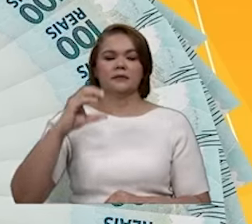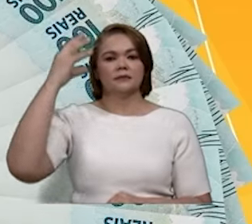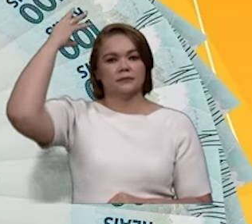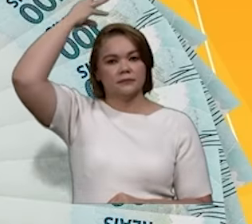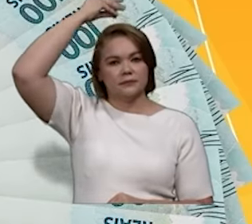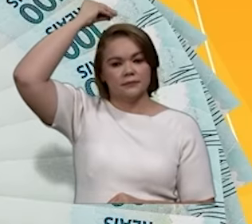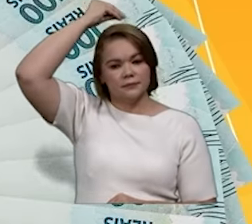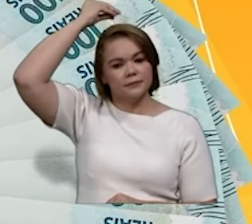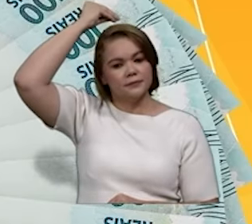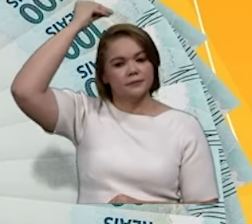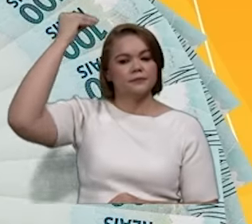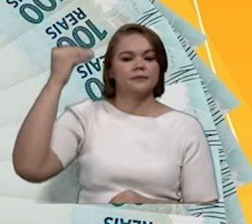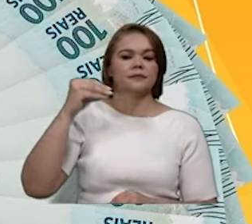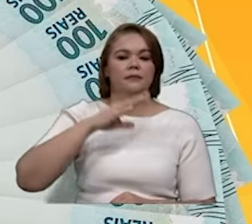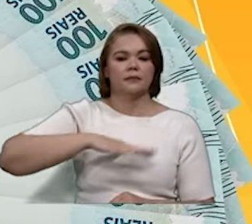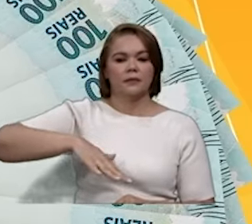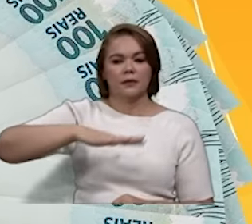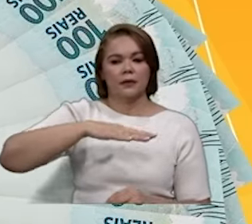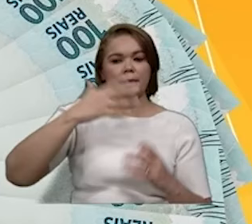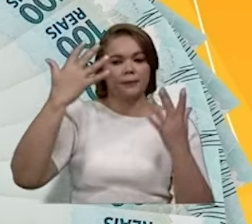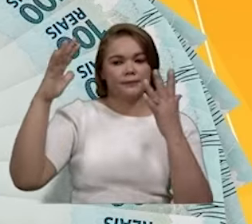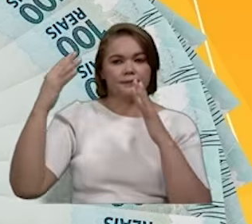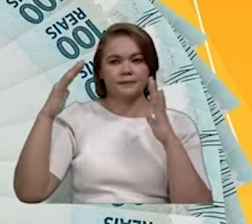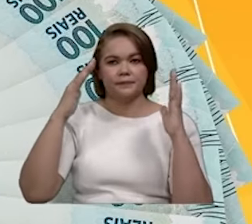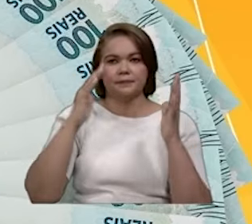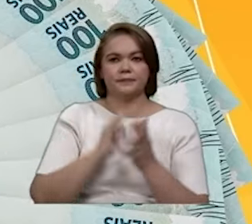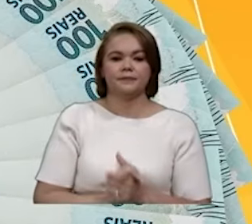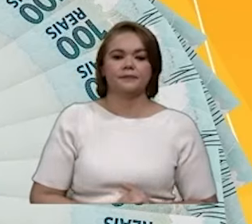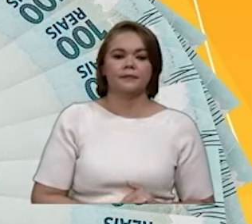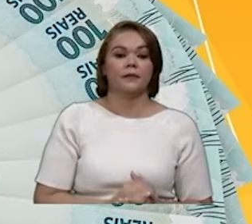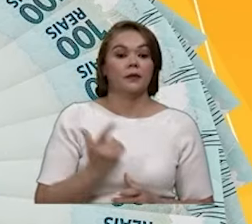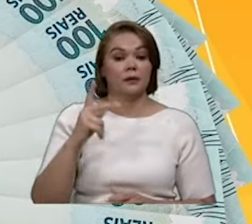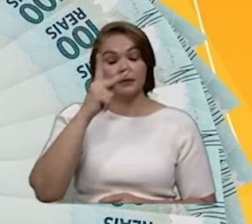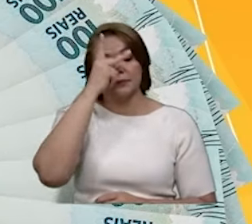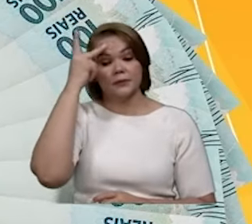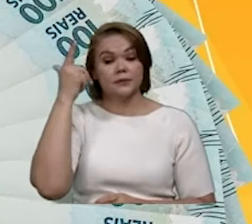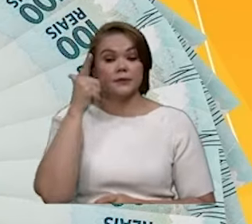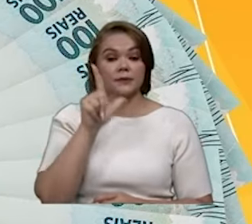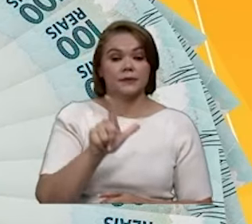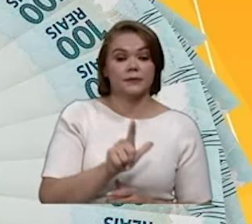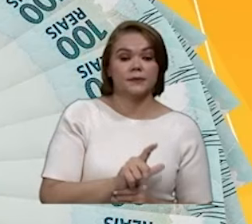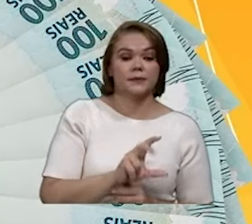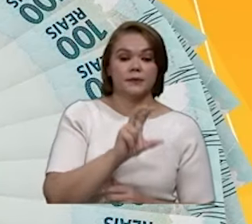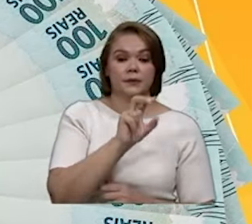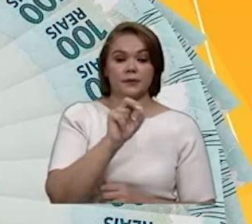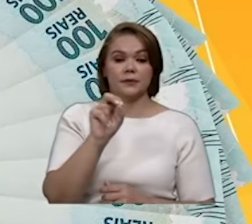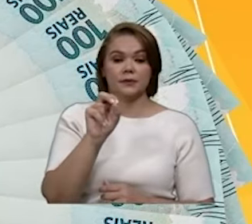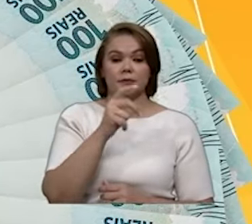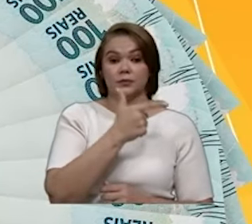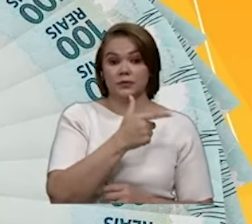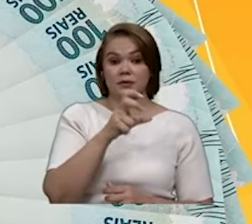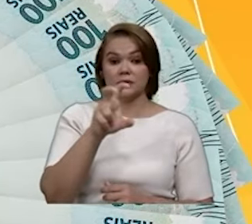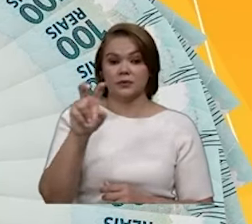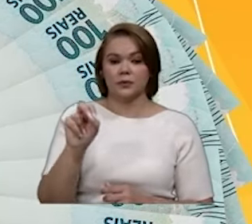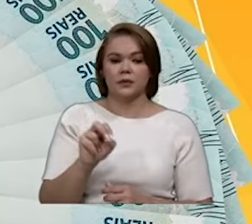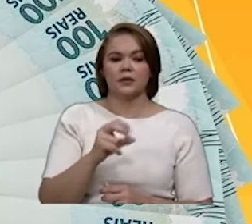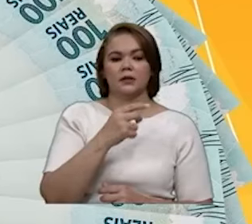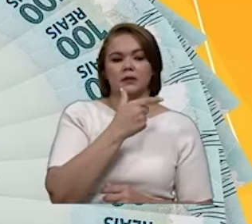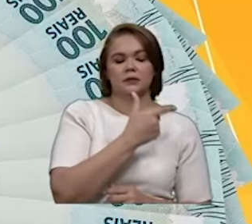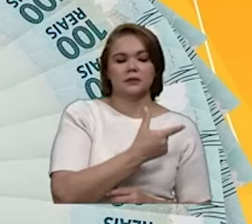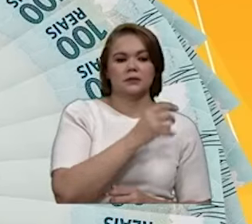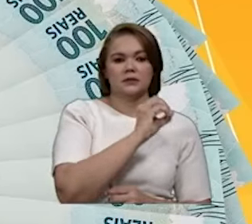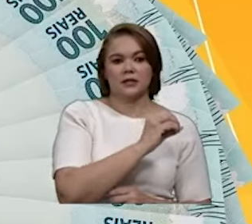São Cristóvão Regional, parabéns! Vamos lá, mais um prêmio de 250? Quem Bora. Leva agora é o